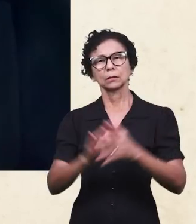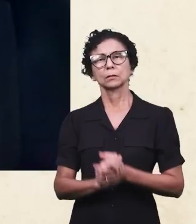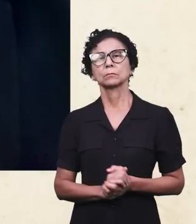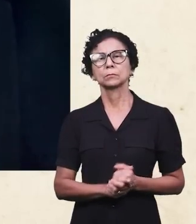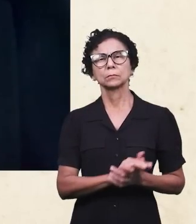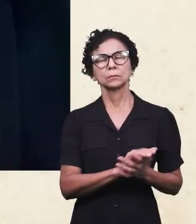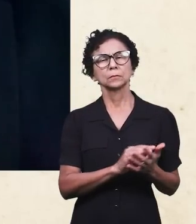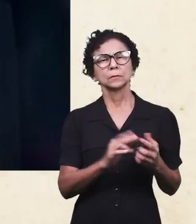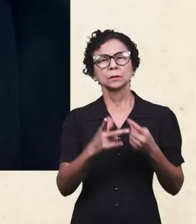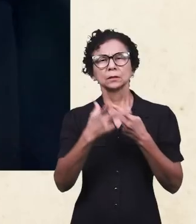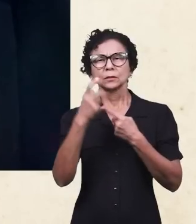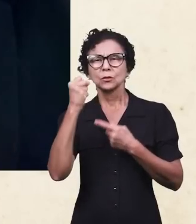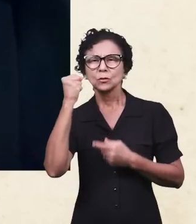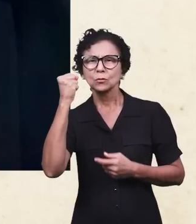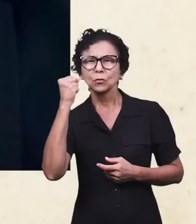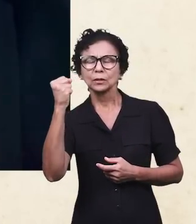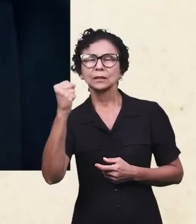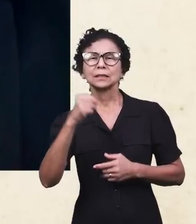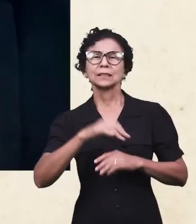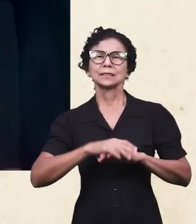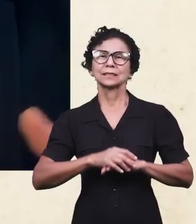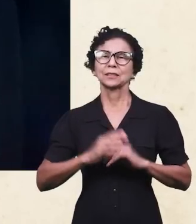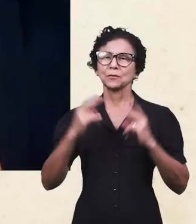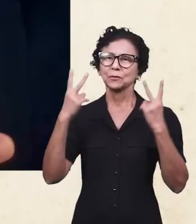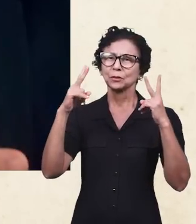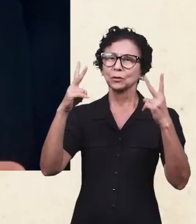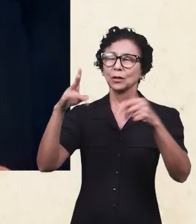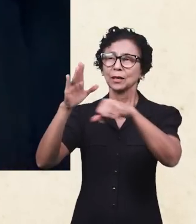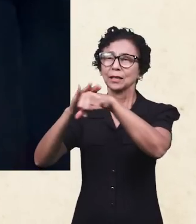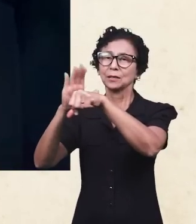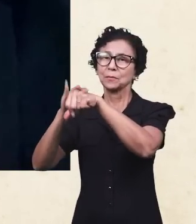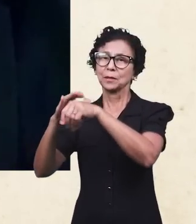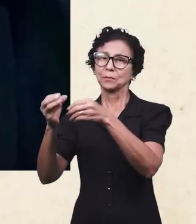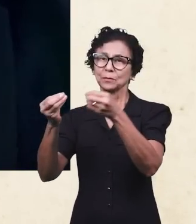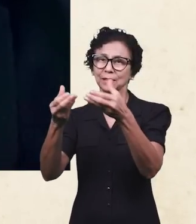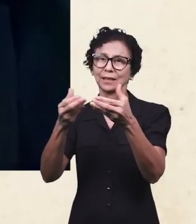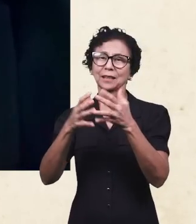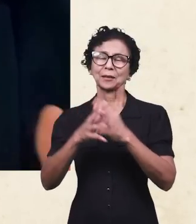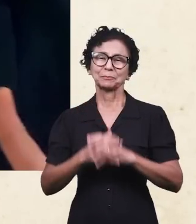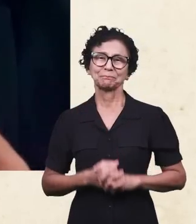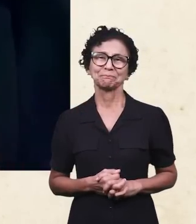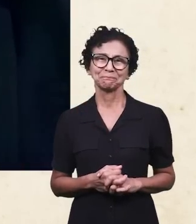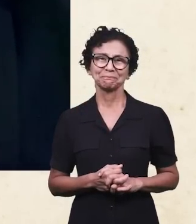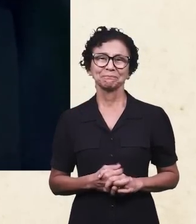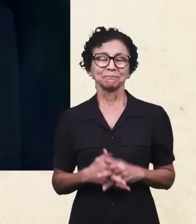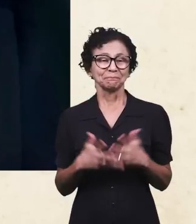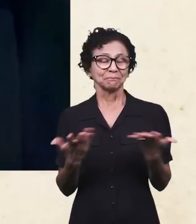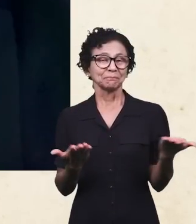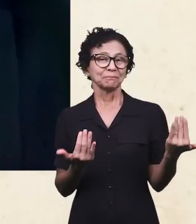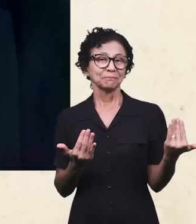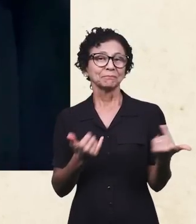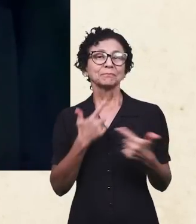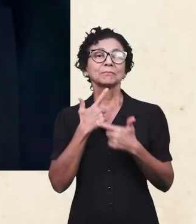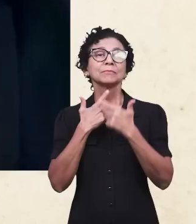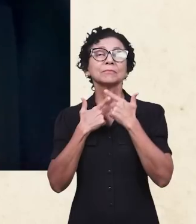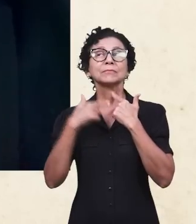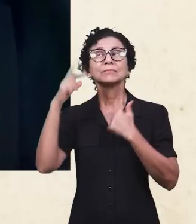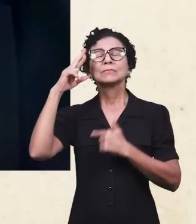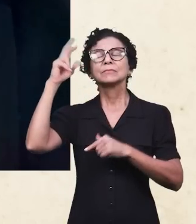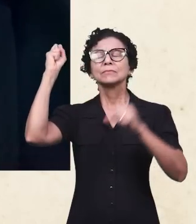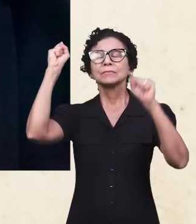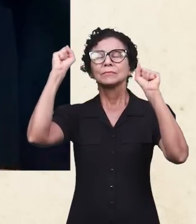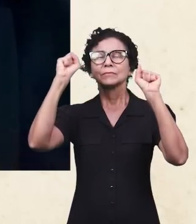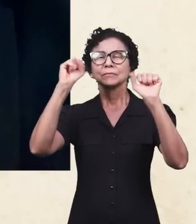cada conquista, em cada realização, em cada vitória que ele mesmo, o Senhor, vos dará. Então, jovens, desejamos que o